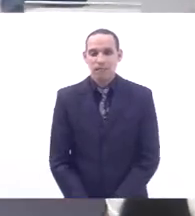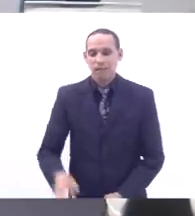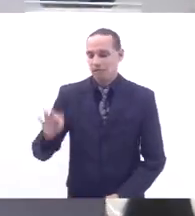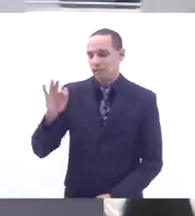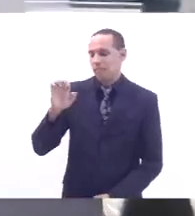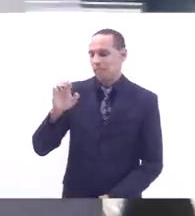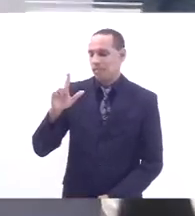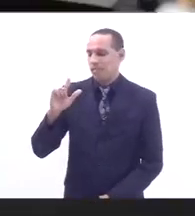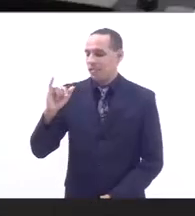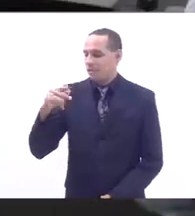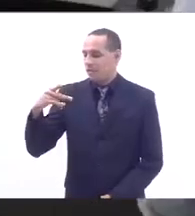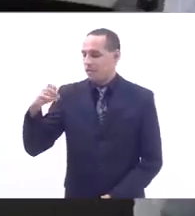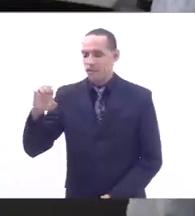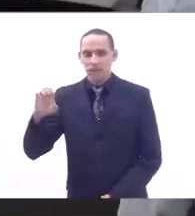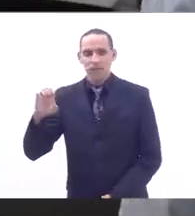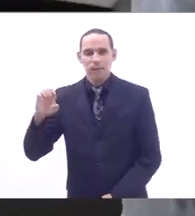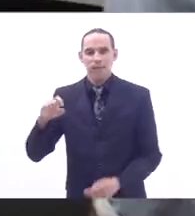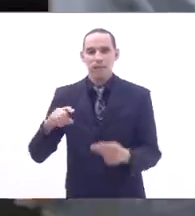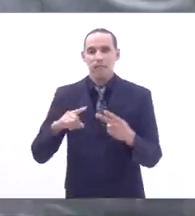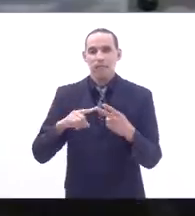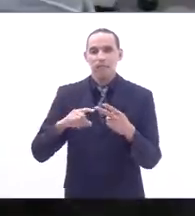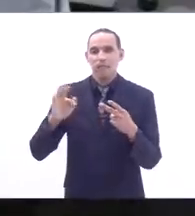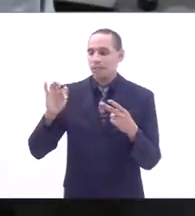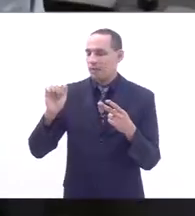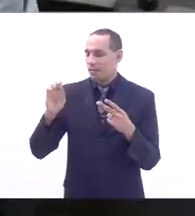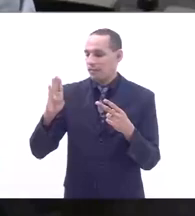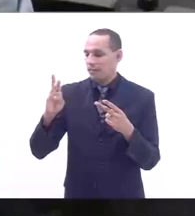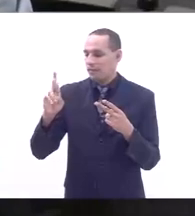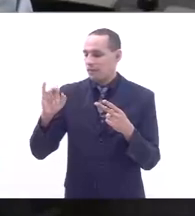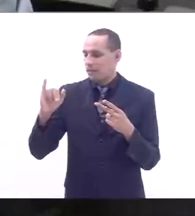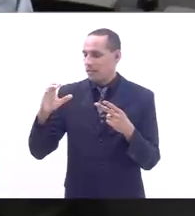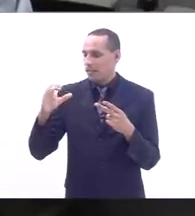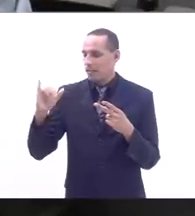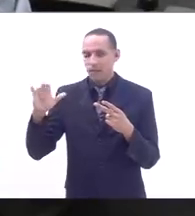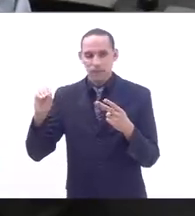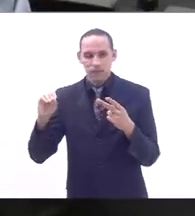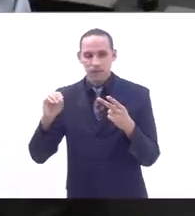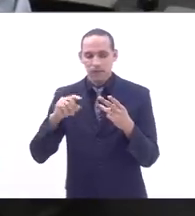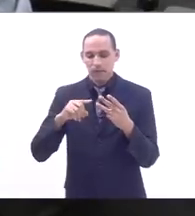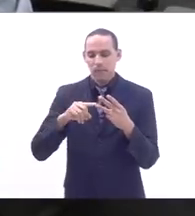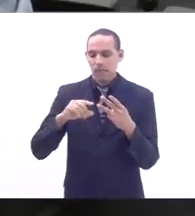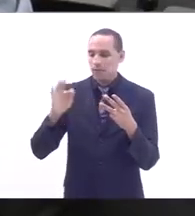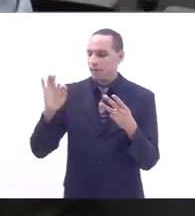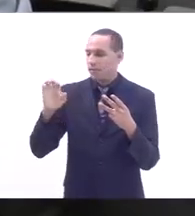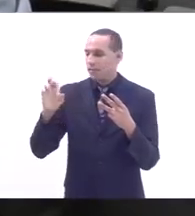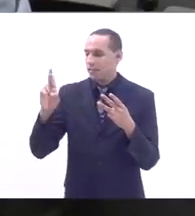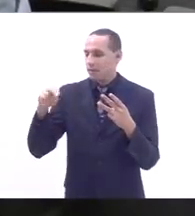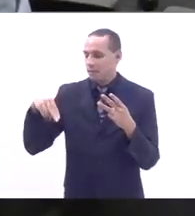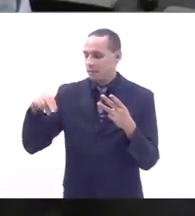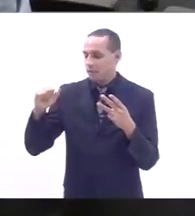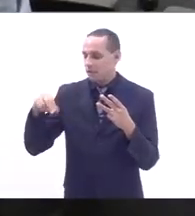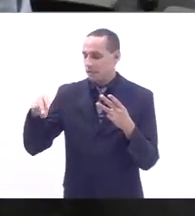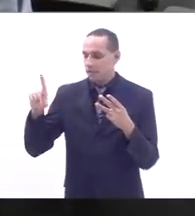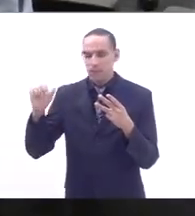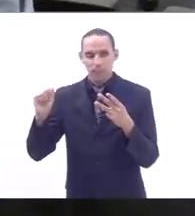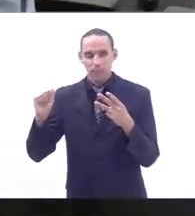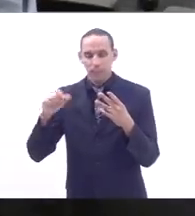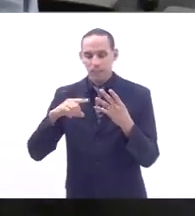Felipe Luiz Soares, Fabrício de Araújo, Fernanda